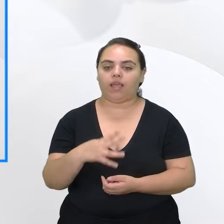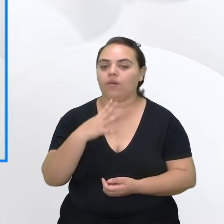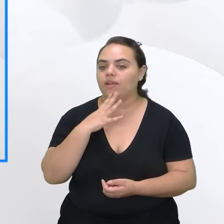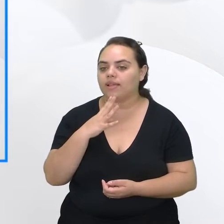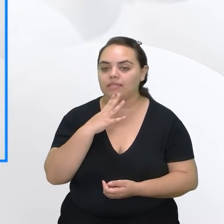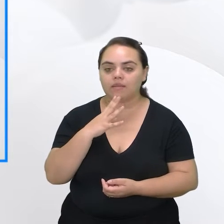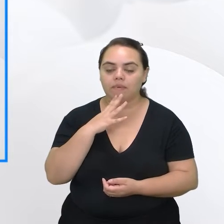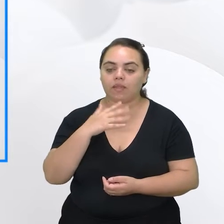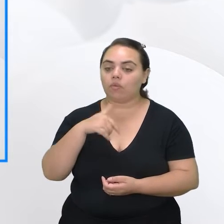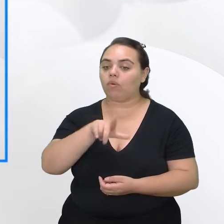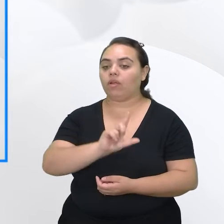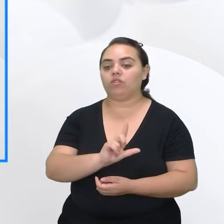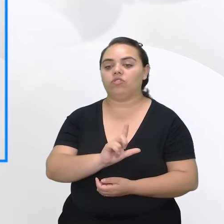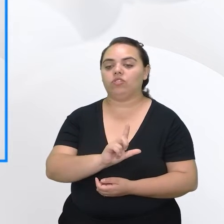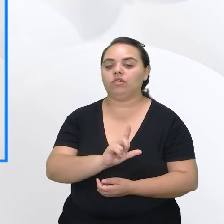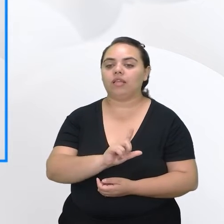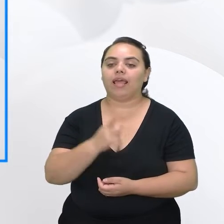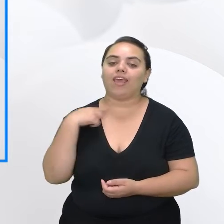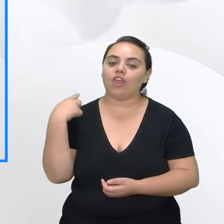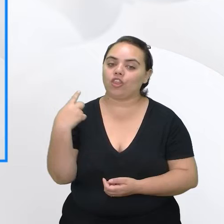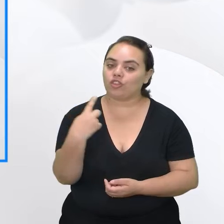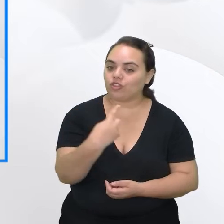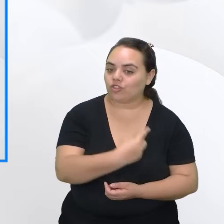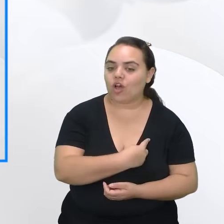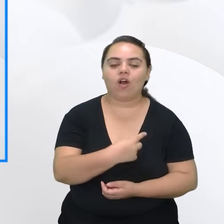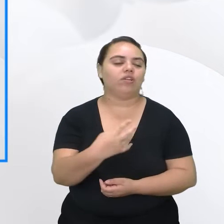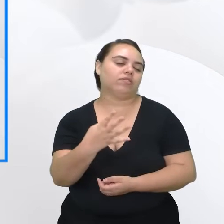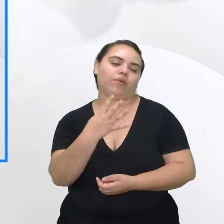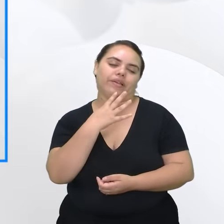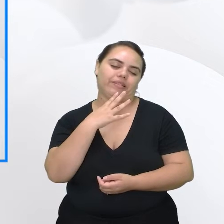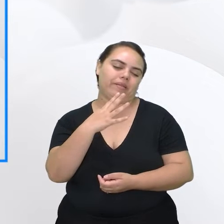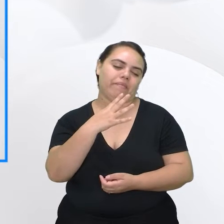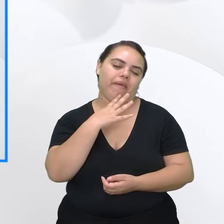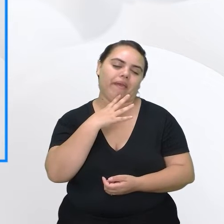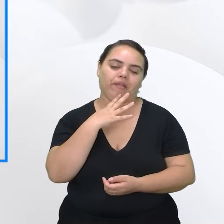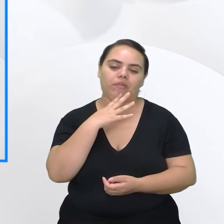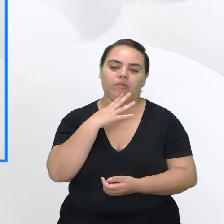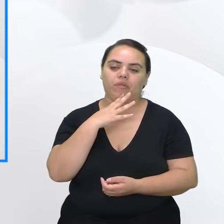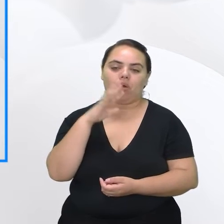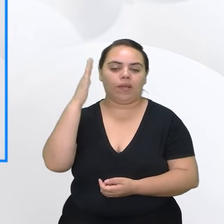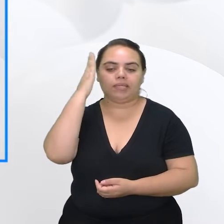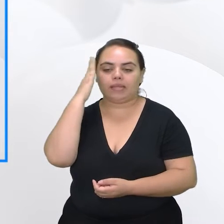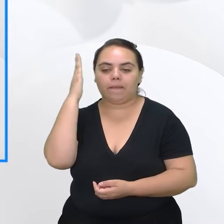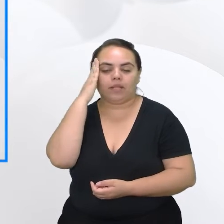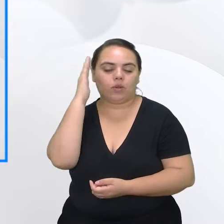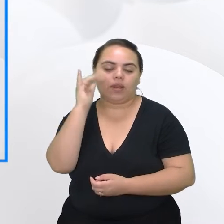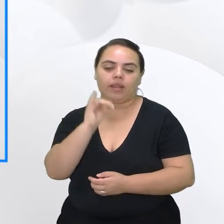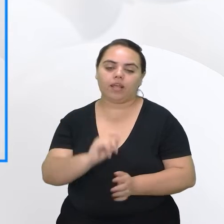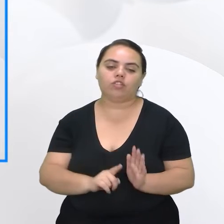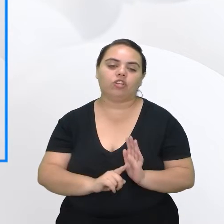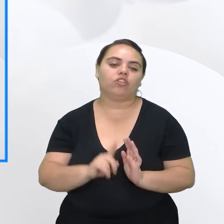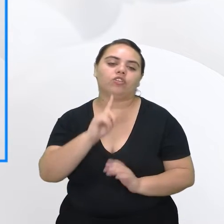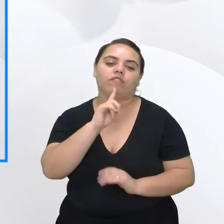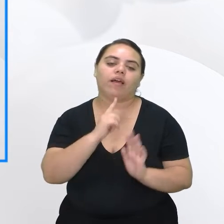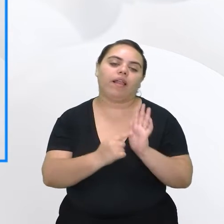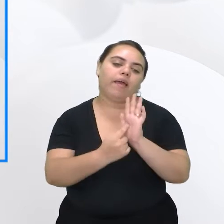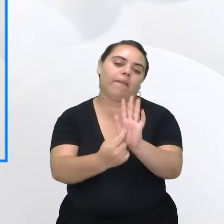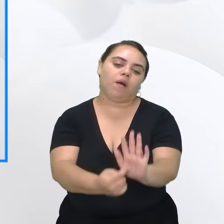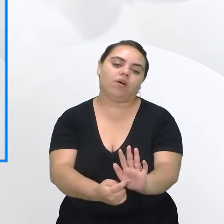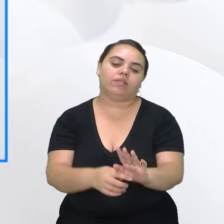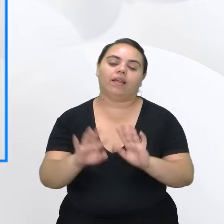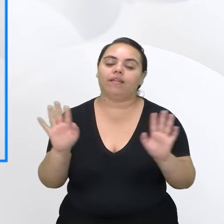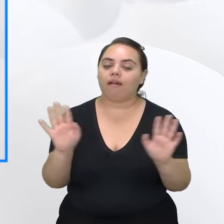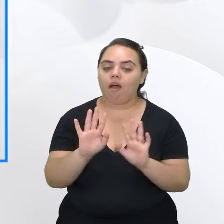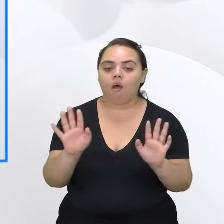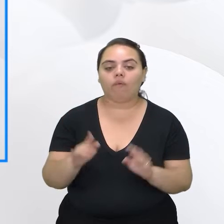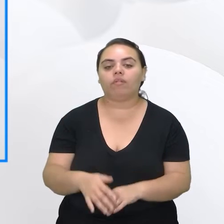conhecimento prévio, e a gente que somos dotados de uma sabedoria incrível, a gente vai lá e transmite. Não, então a educação ambiental crítica, ela